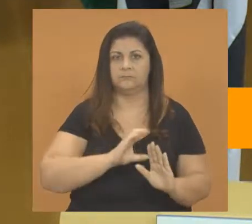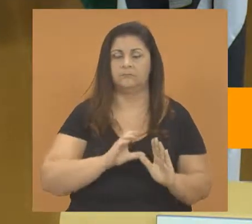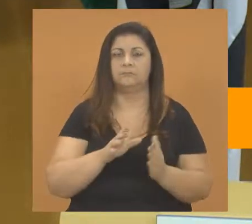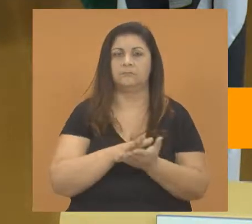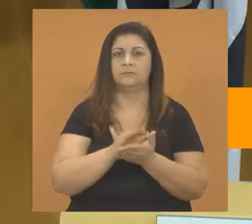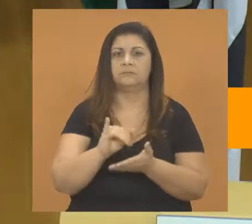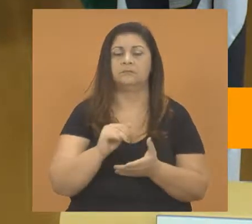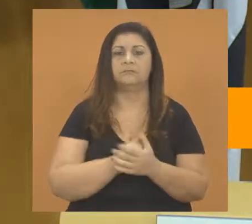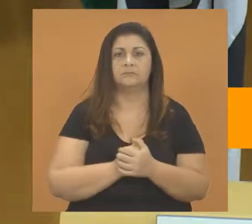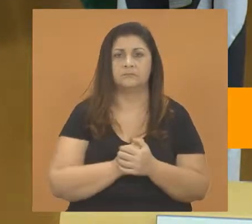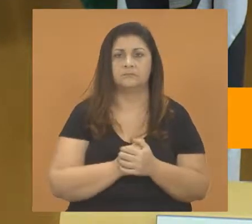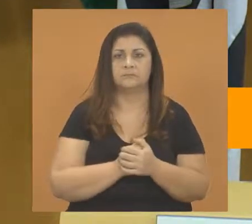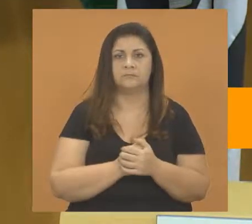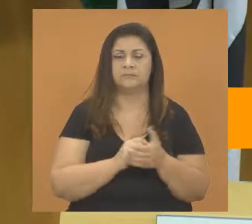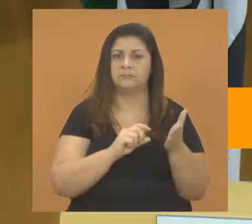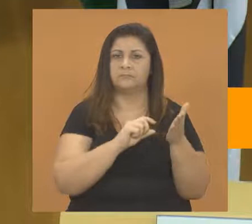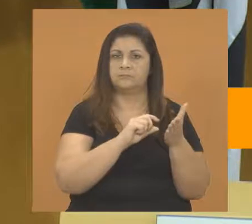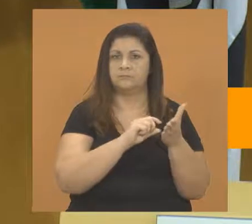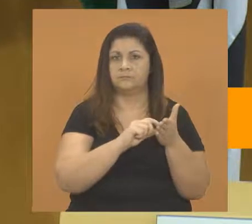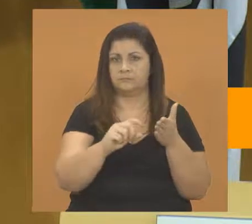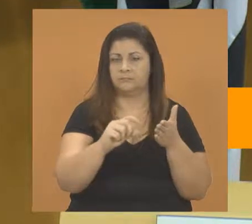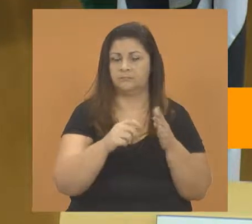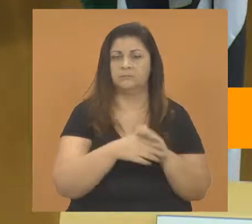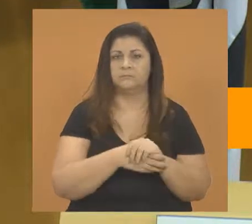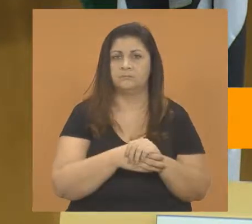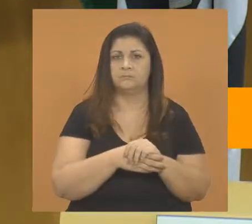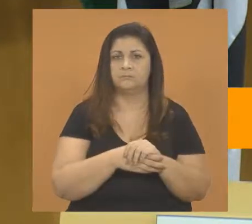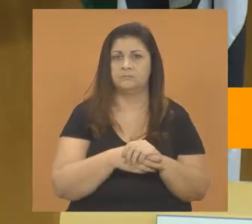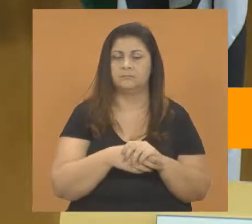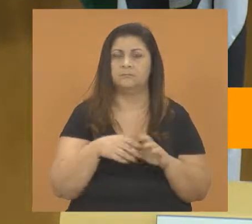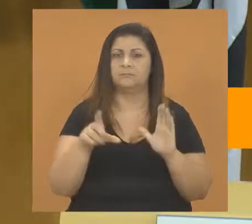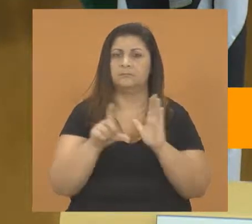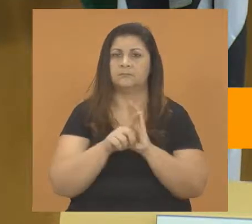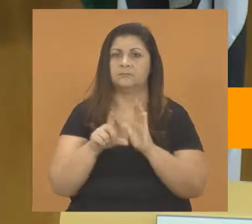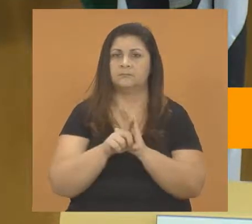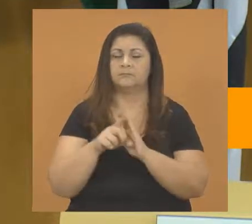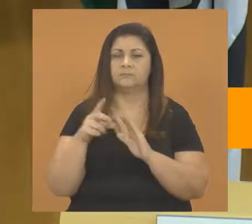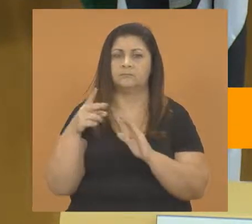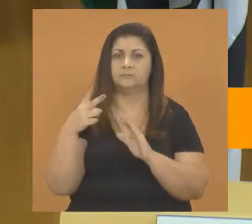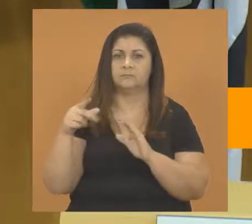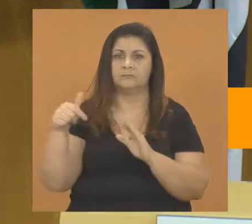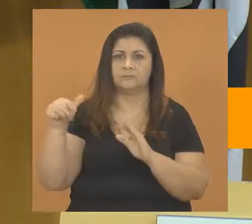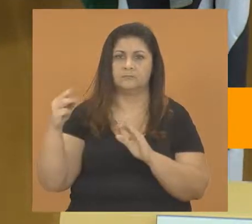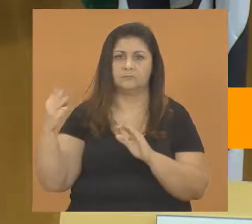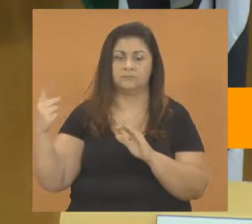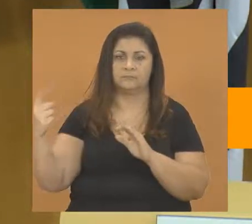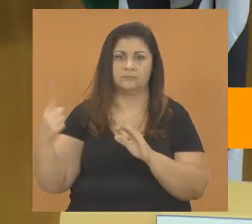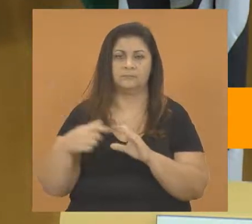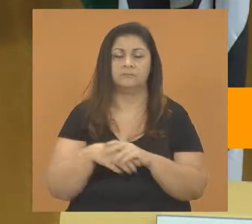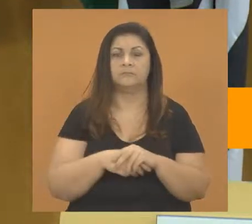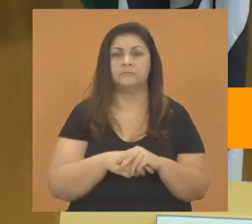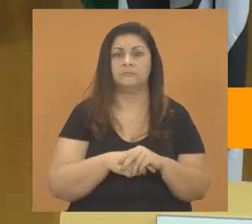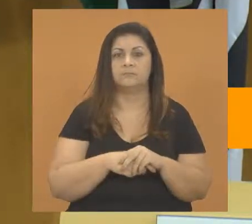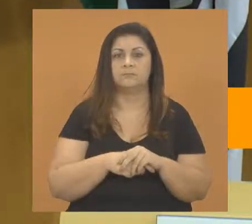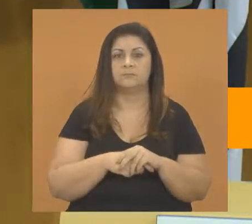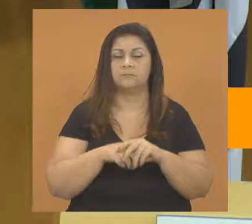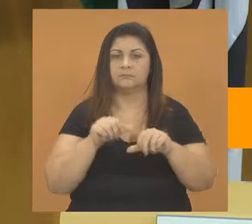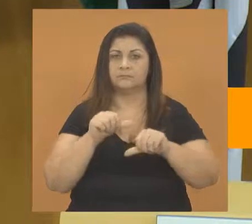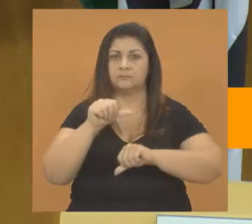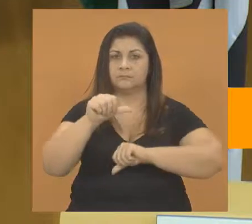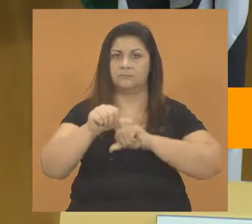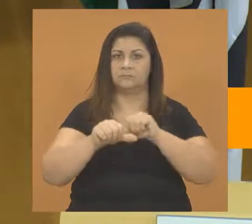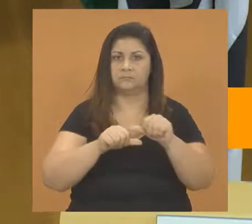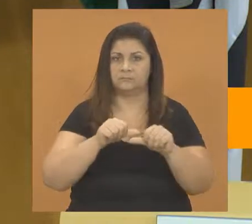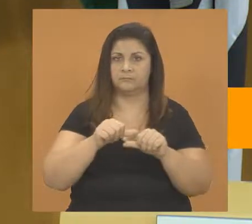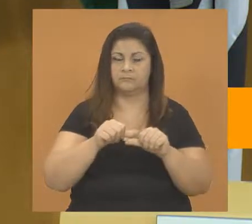artigo 1º a lei número 2761 de 31 de março de 1990 passa a vigorar